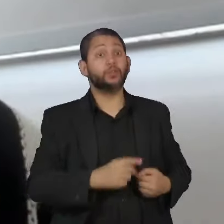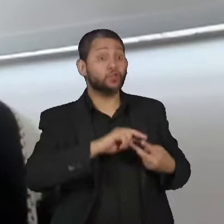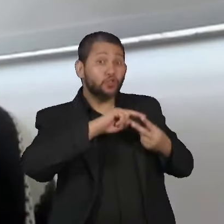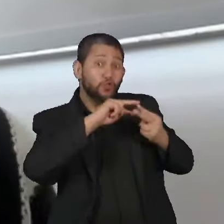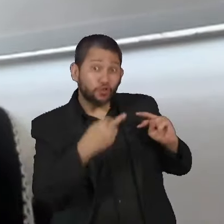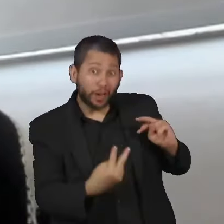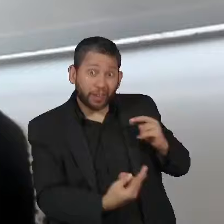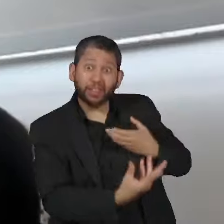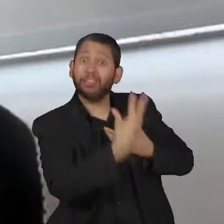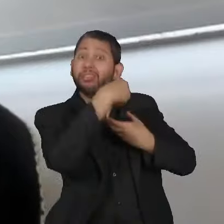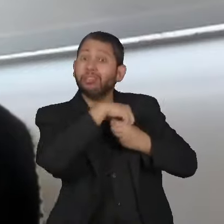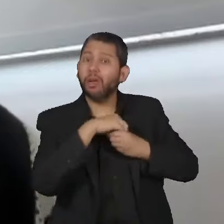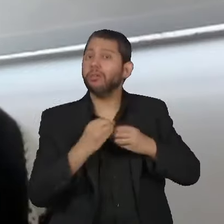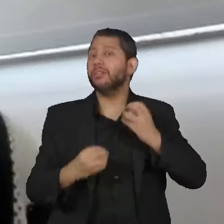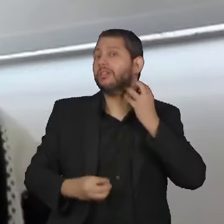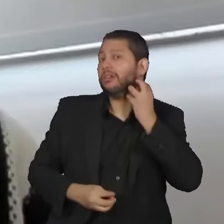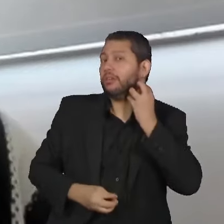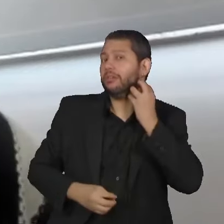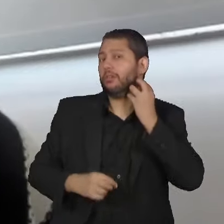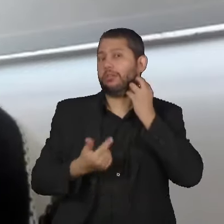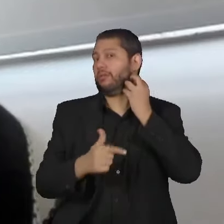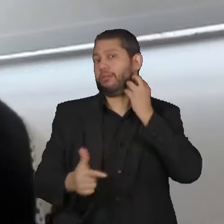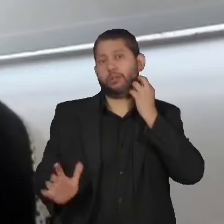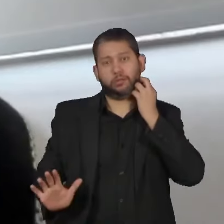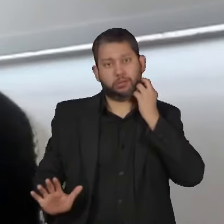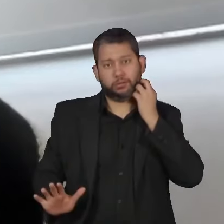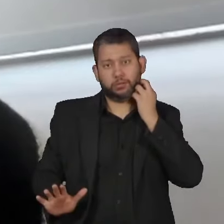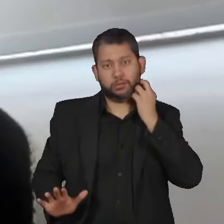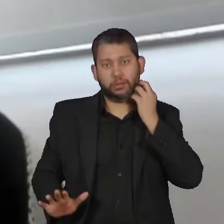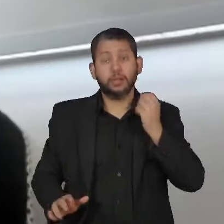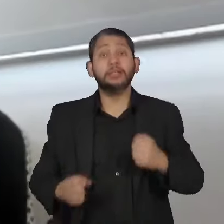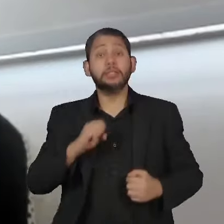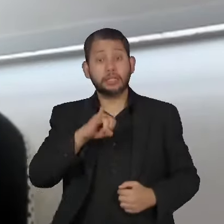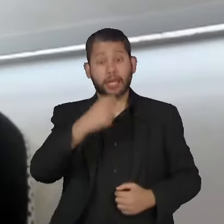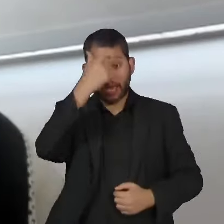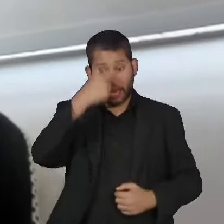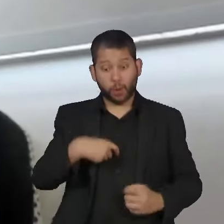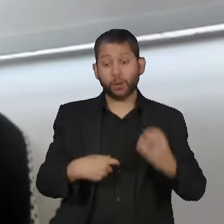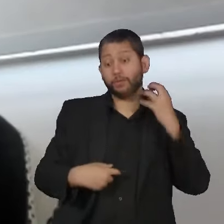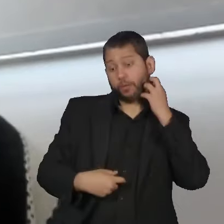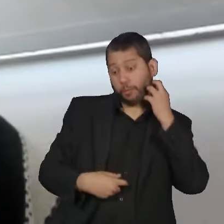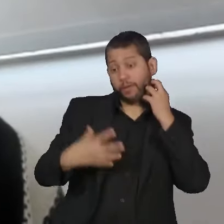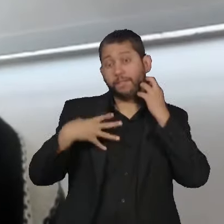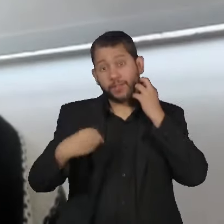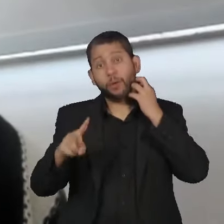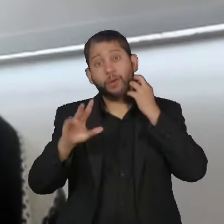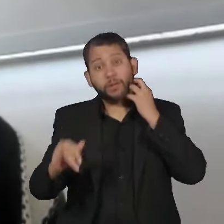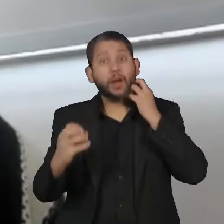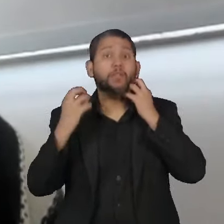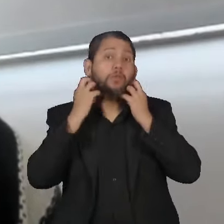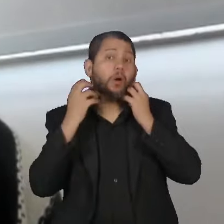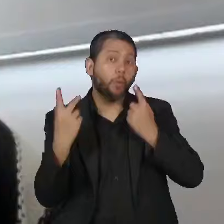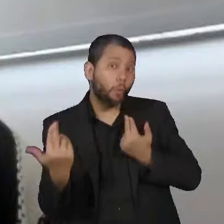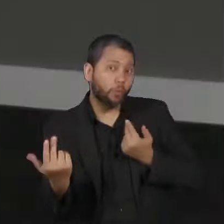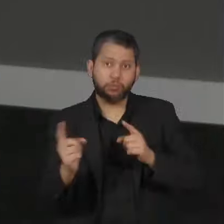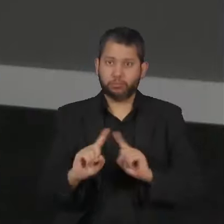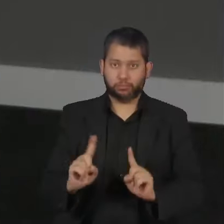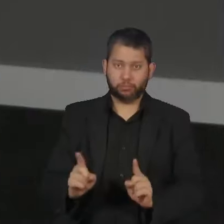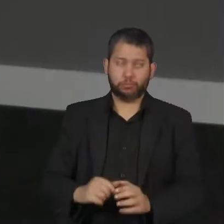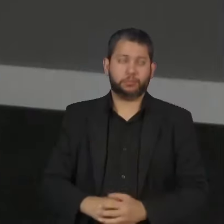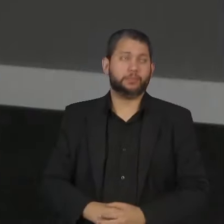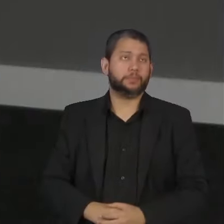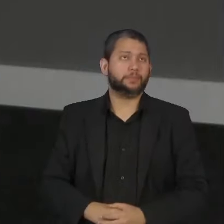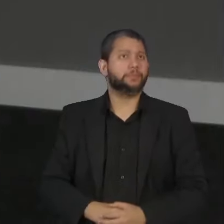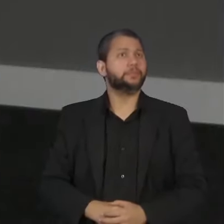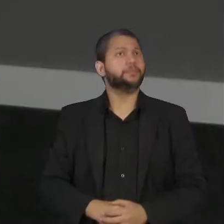gene que vai dar aquele determinado linfoma. Ou seja, ter um linfoma não significa que meus filhos vão ter linfoma. Isso é muito importante. E